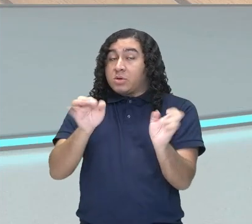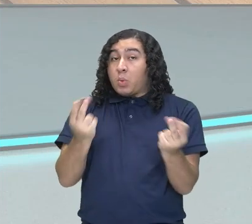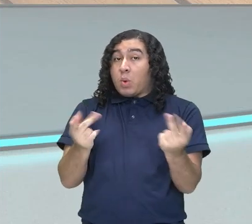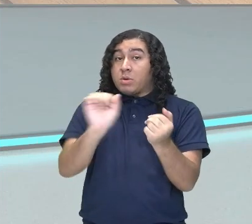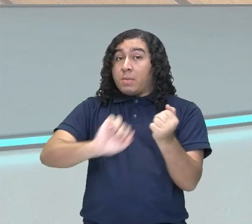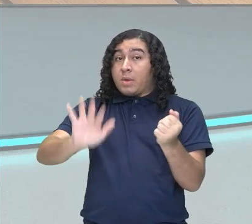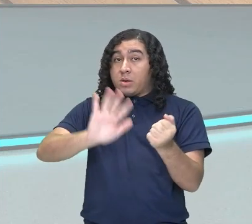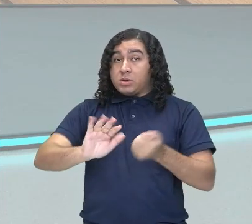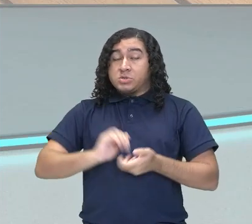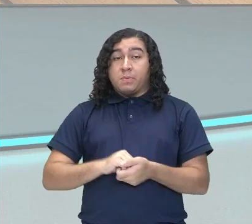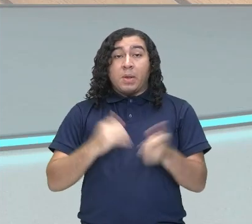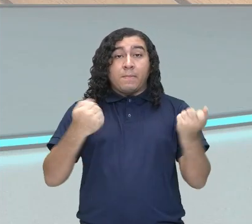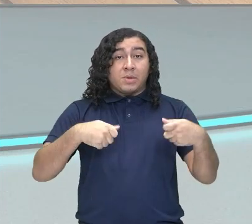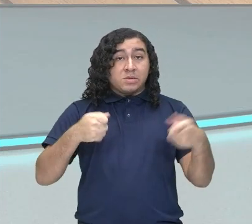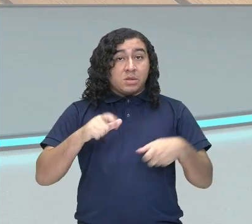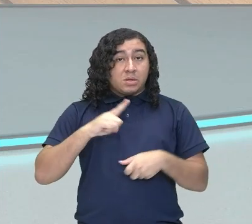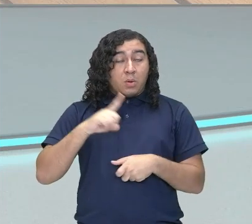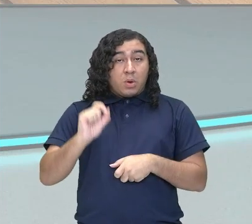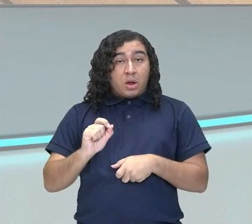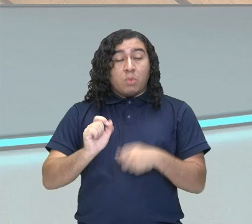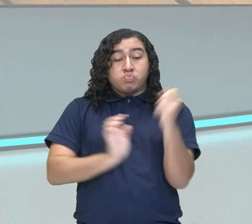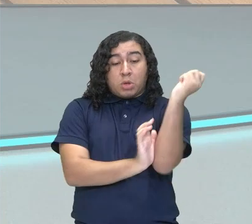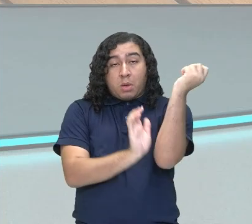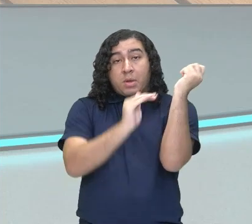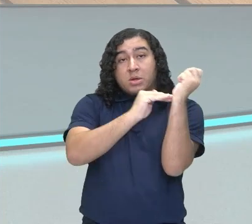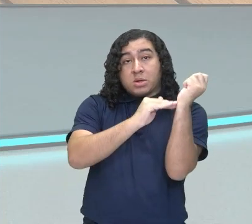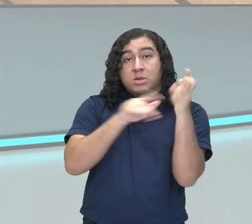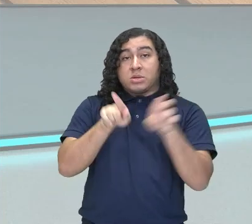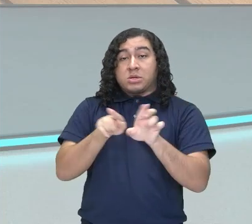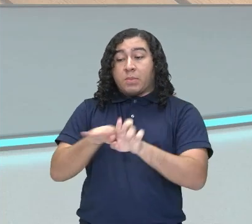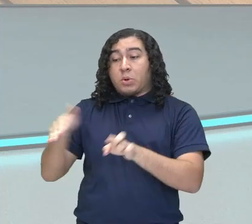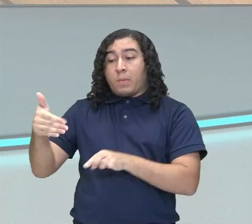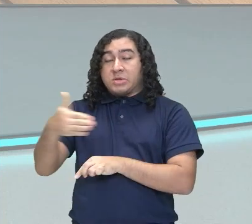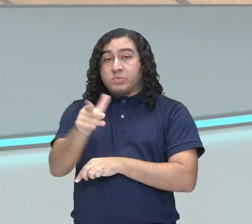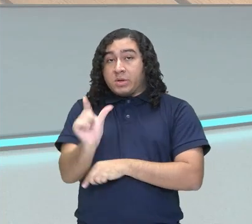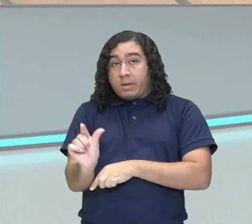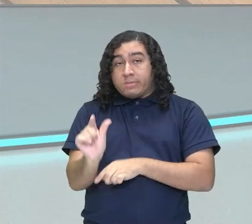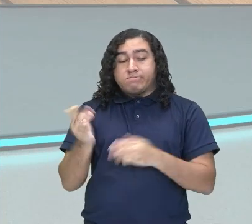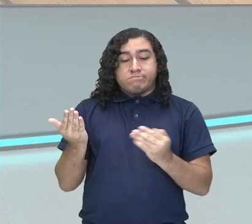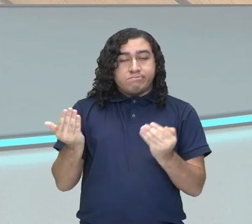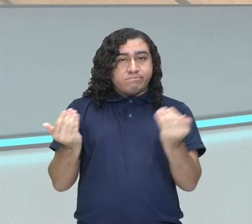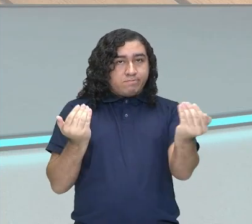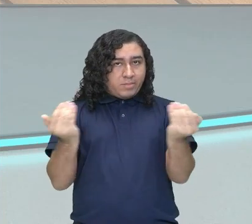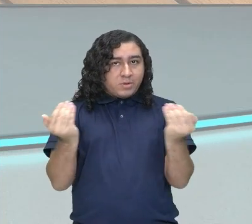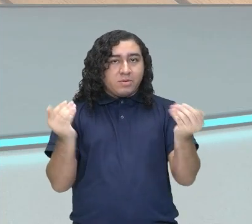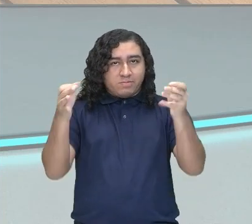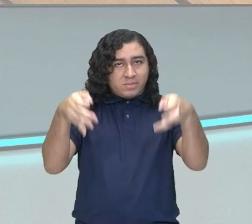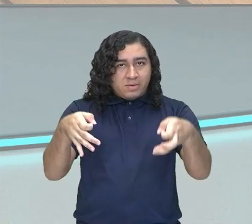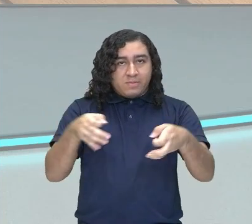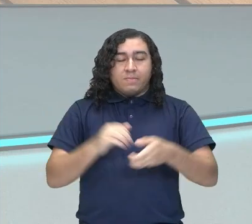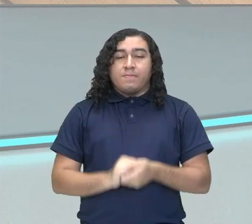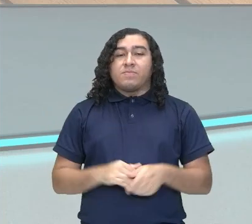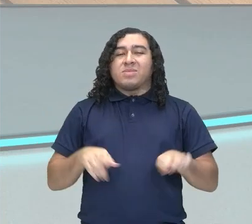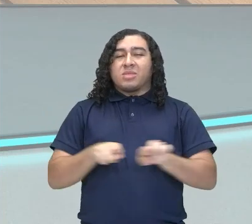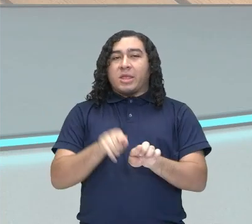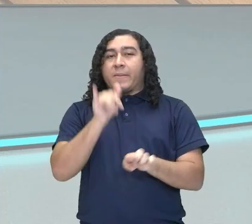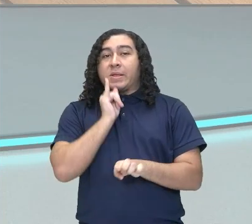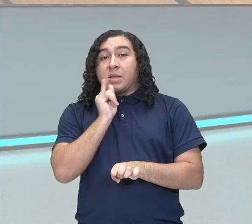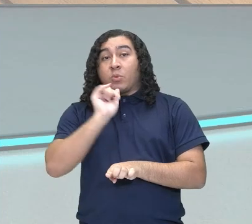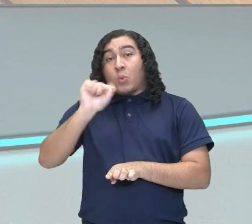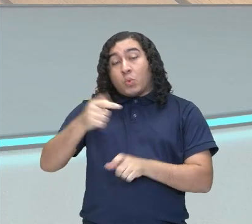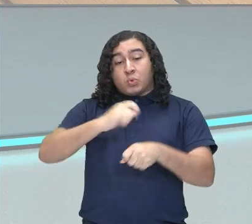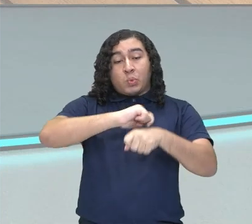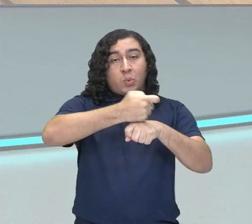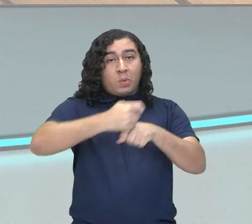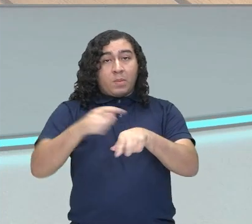vou precisar do tambaqui e eu vou precisar da sardinha, ok? Eu vou precisar do tucumã e